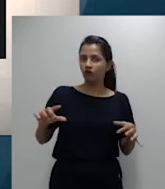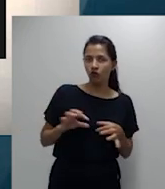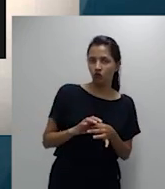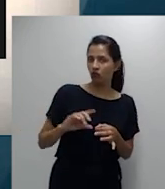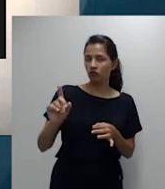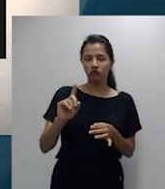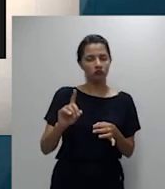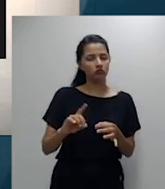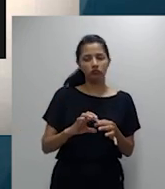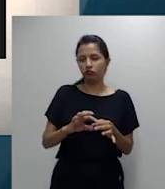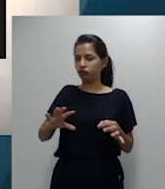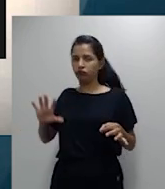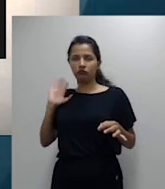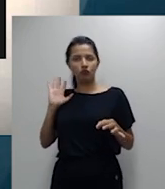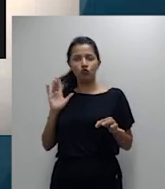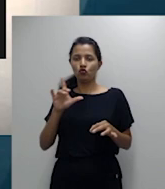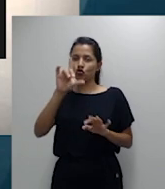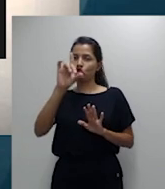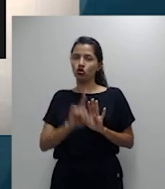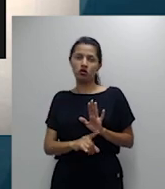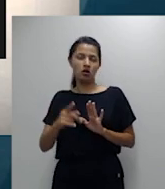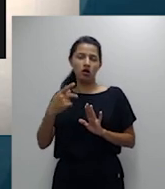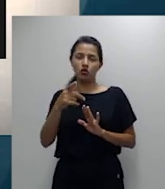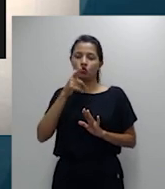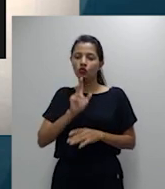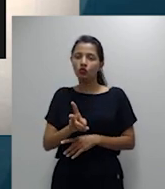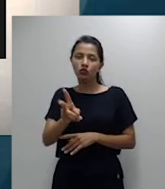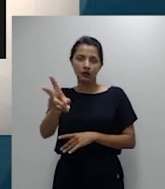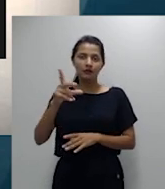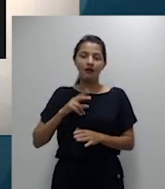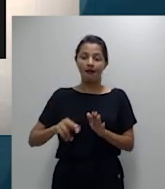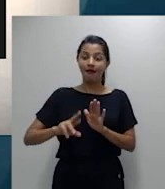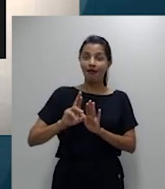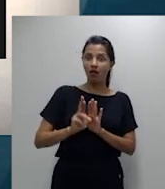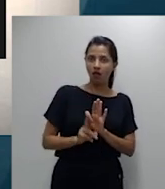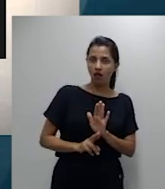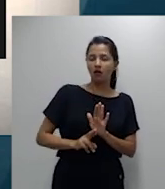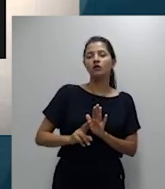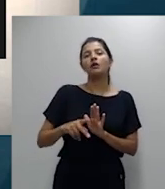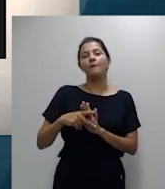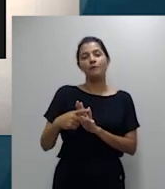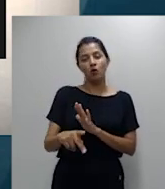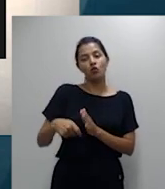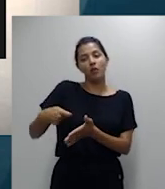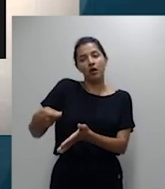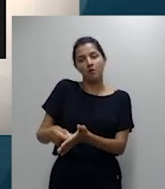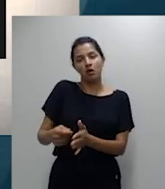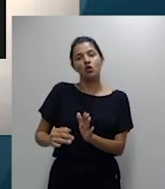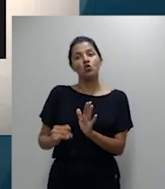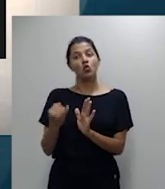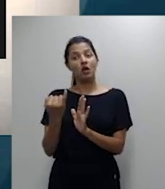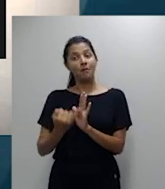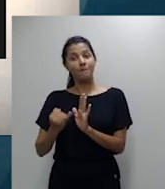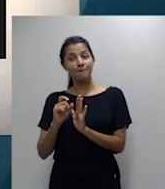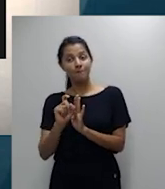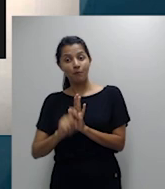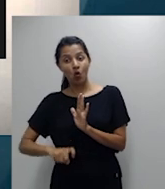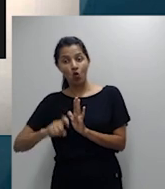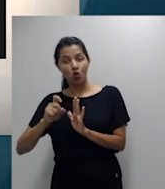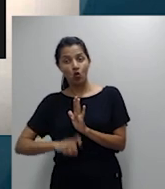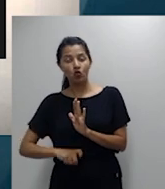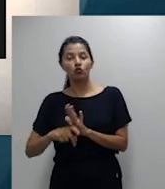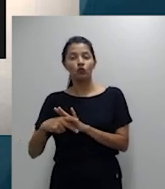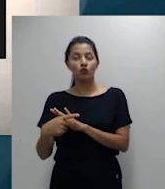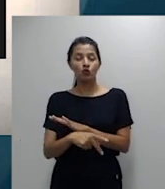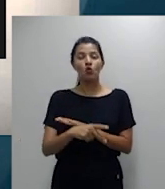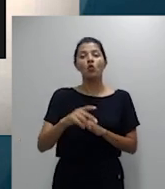pula o direito do fisco de proceder à revisão da regularidade do pagamento dos impostos a determinado tipo de canal de